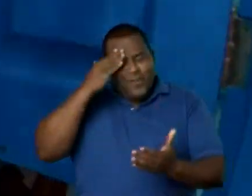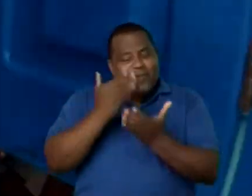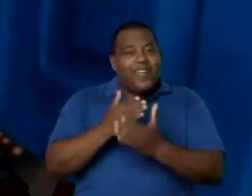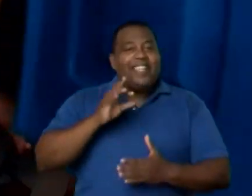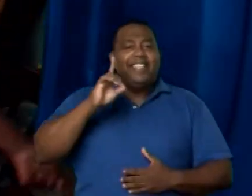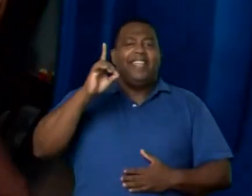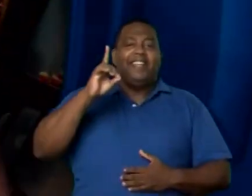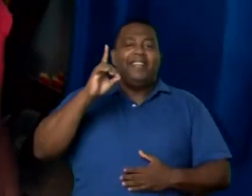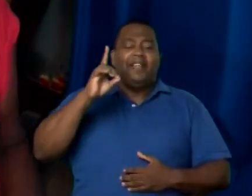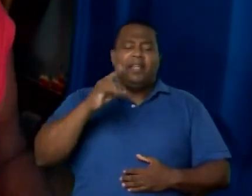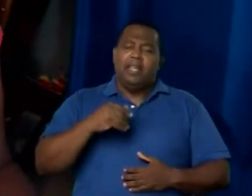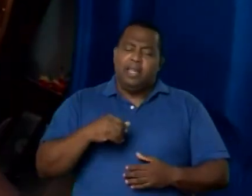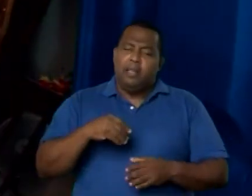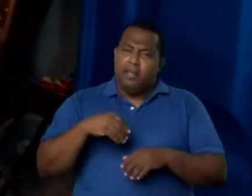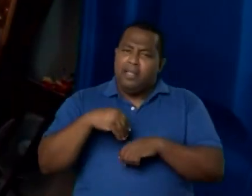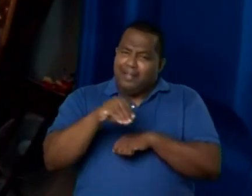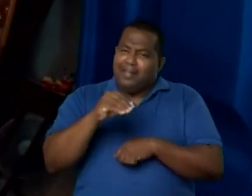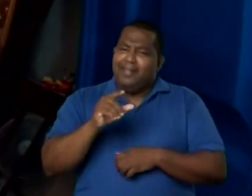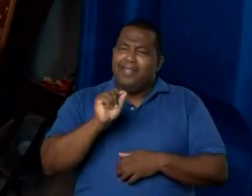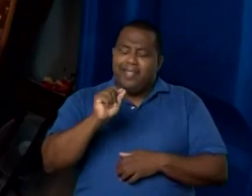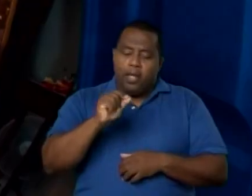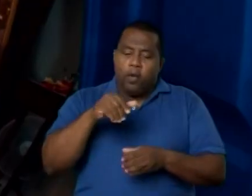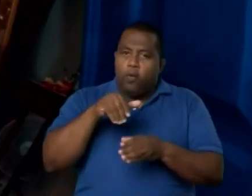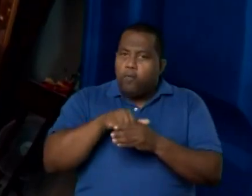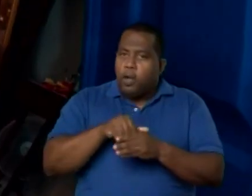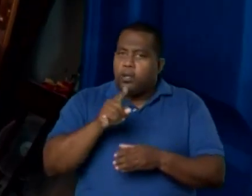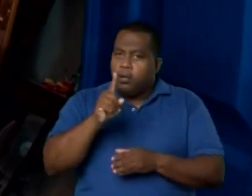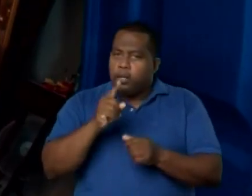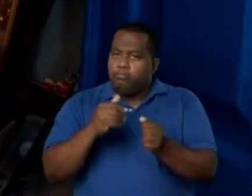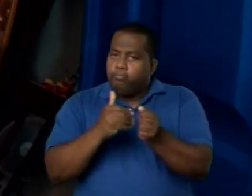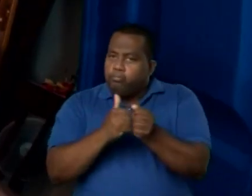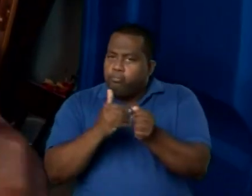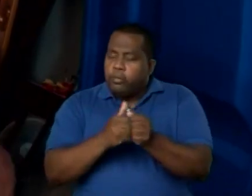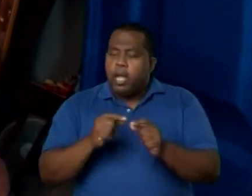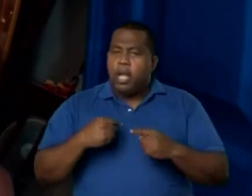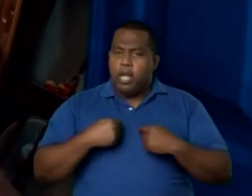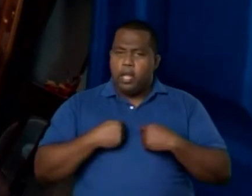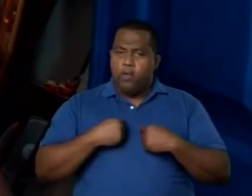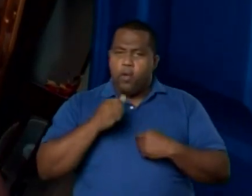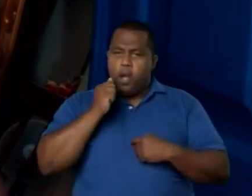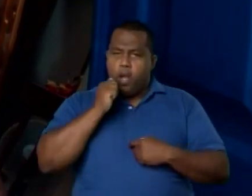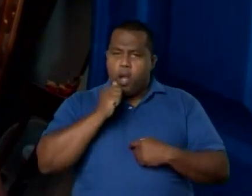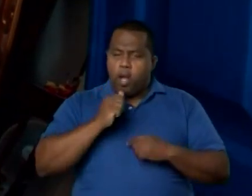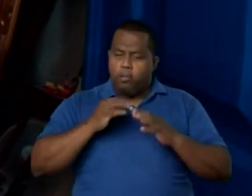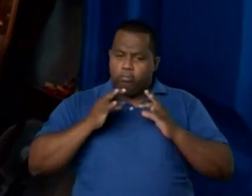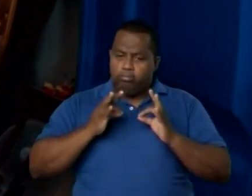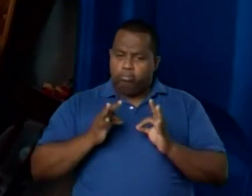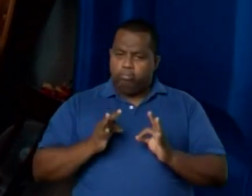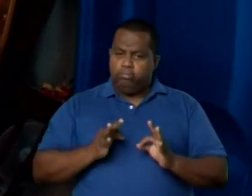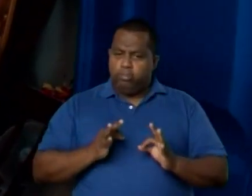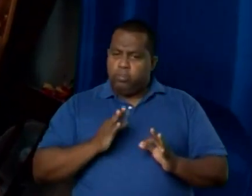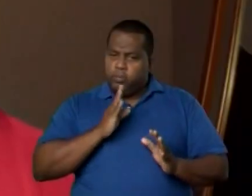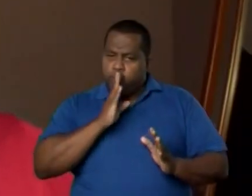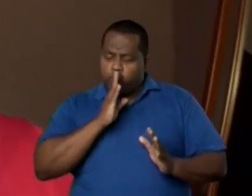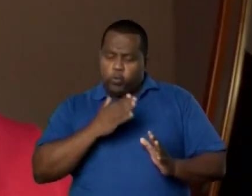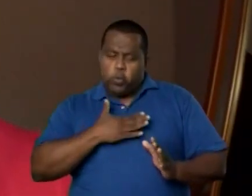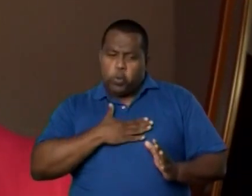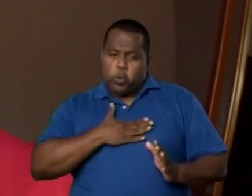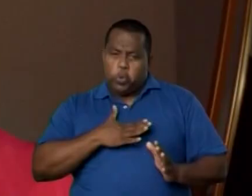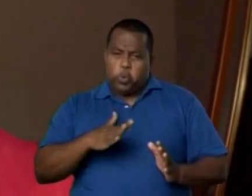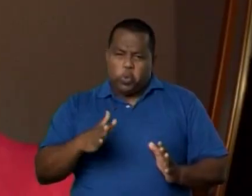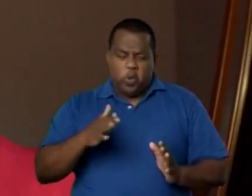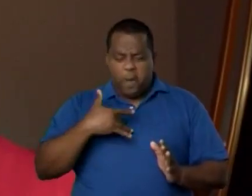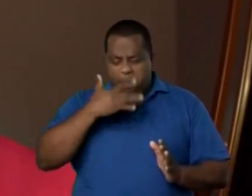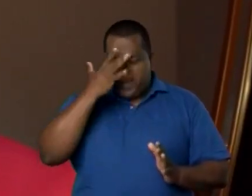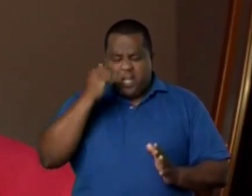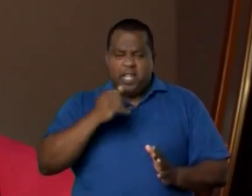Deus. Olha, meu filho, todo mundo sabe que o voto é secreto. E eu sou uma mulher discretíssima. Não